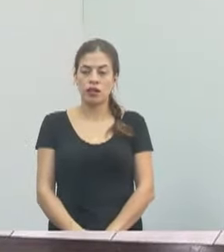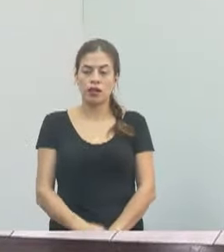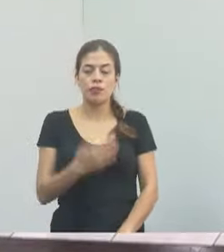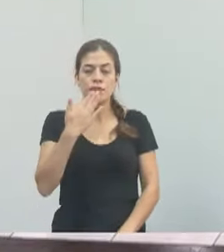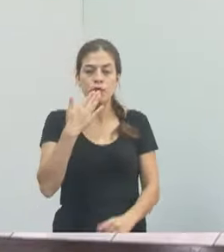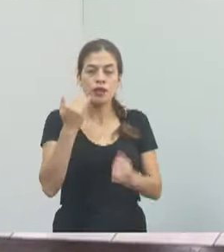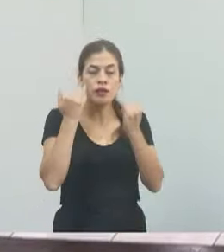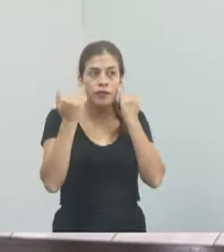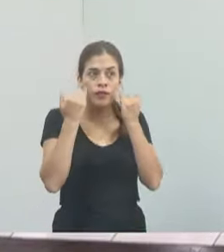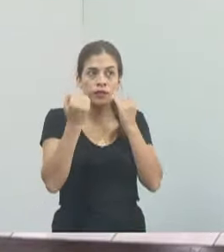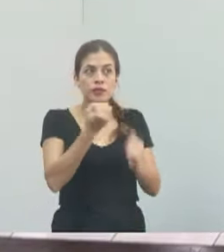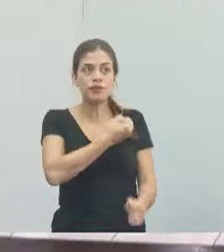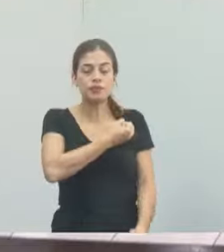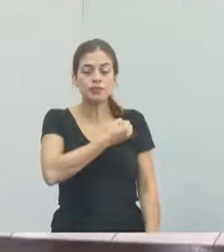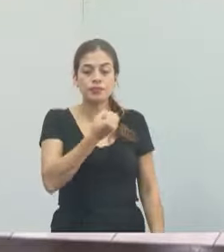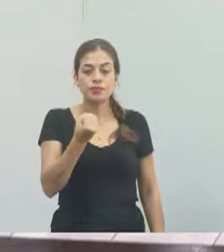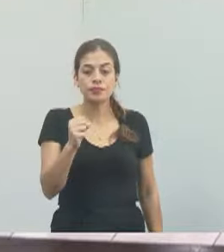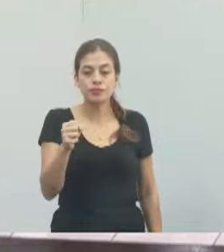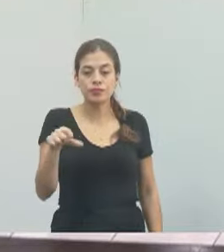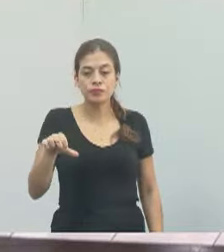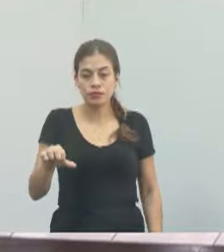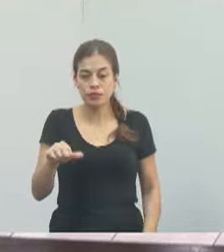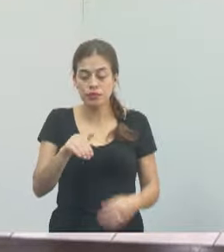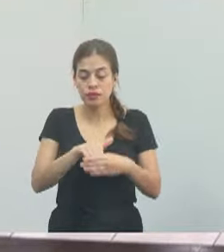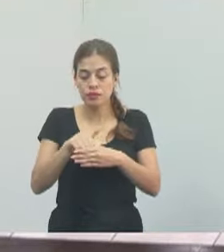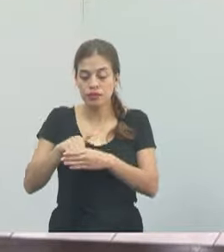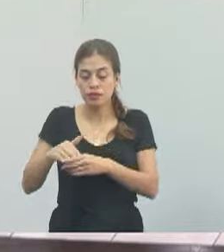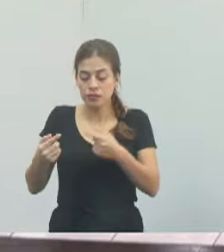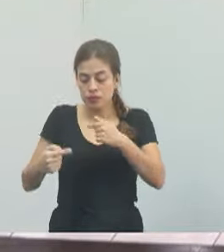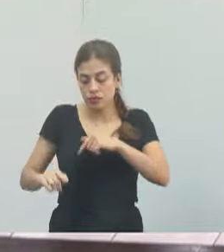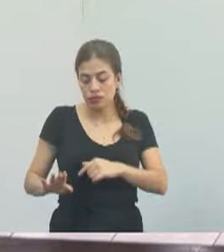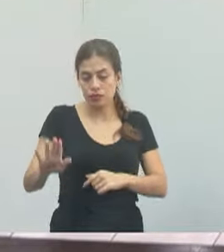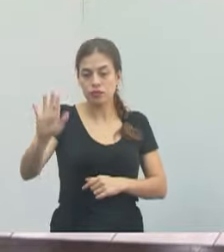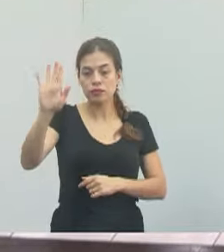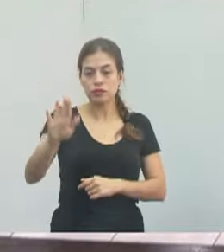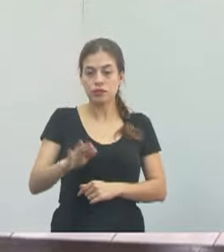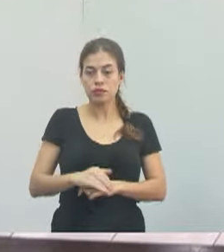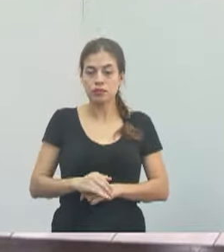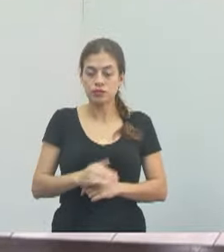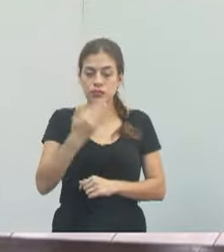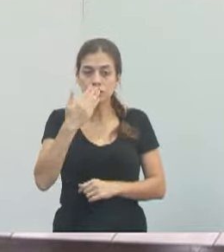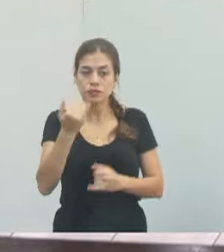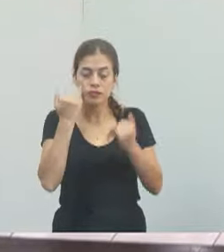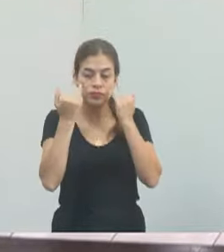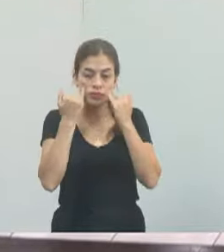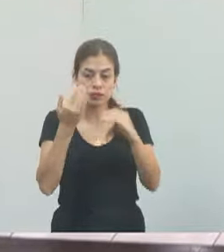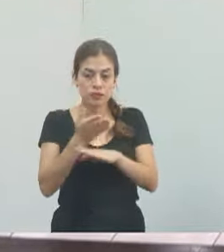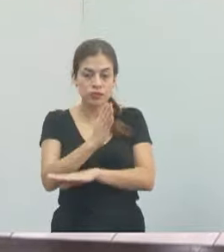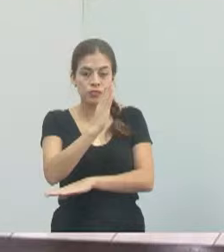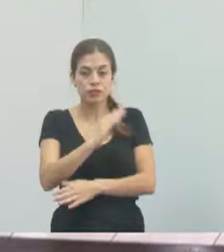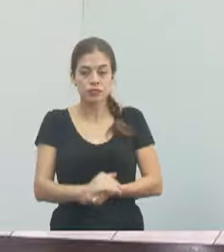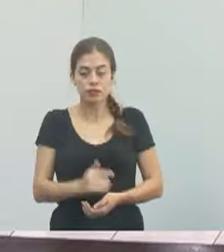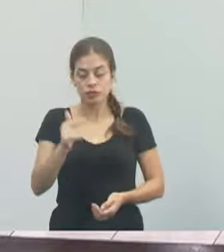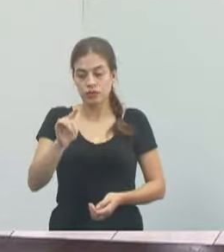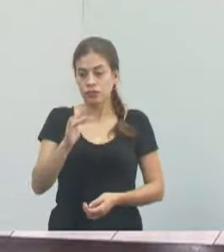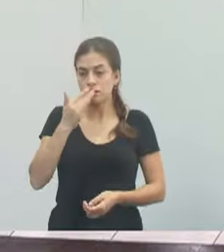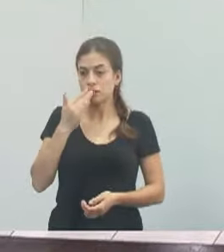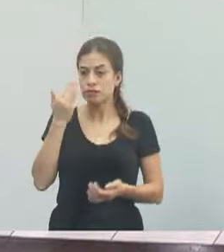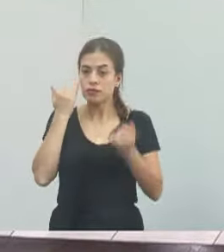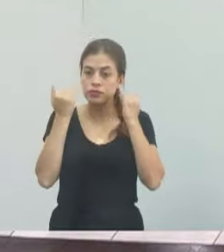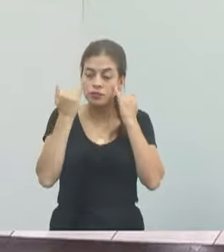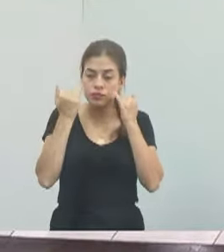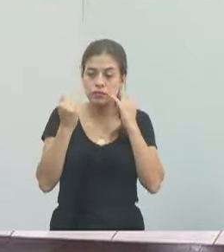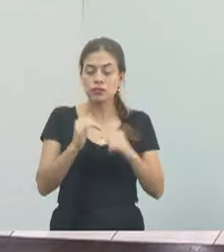pedido informações número 89 em votação os que forem contrários se manifesta levantando o braço pedido de informações aprovado próximo pedido de